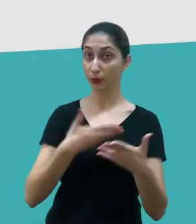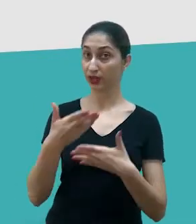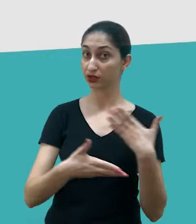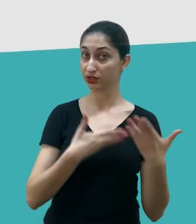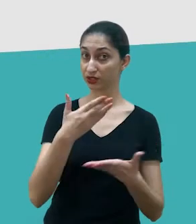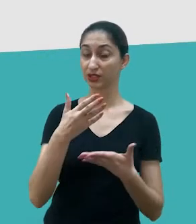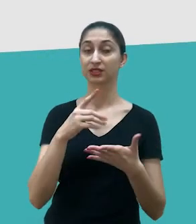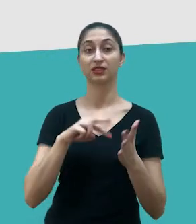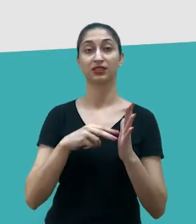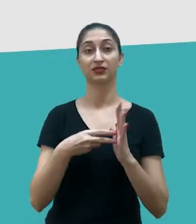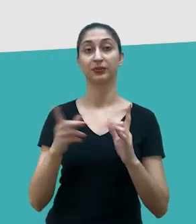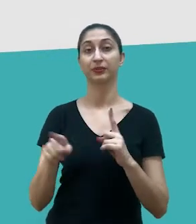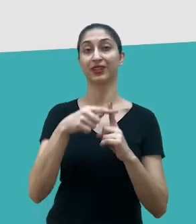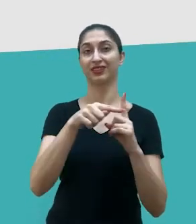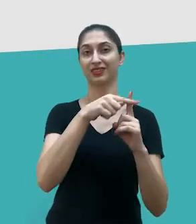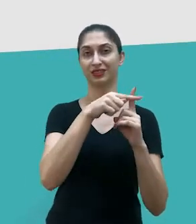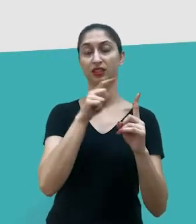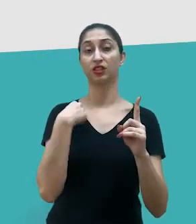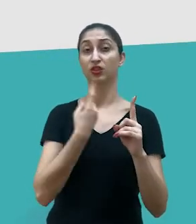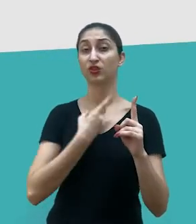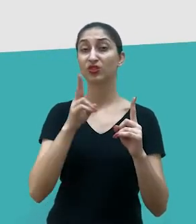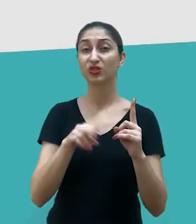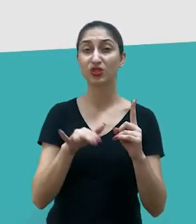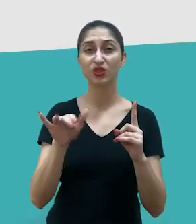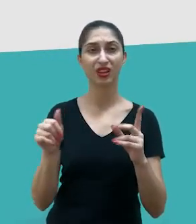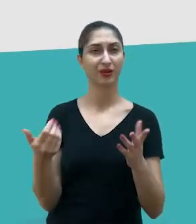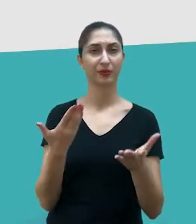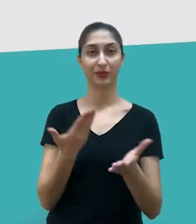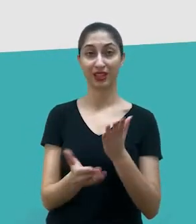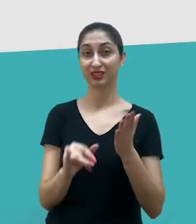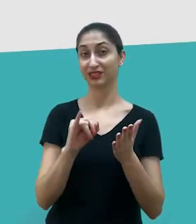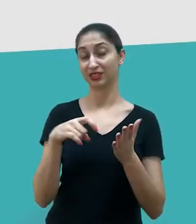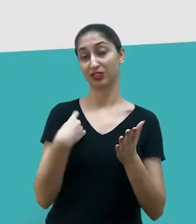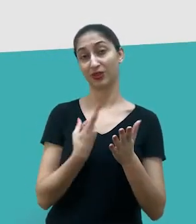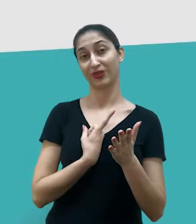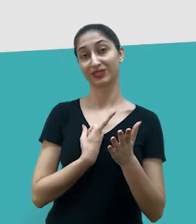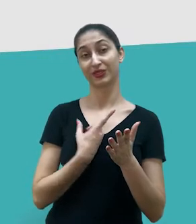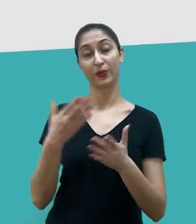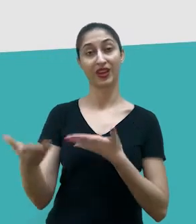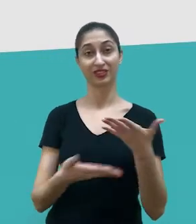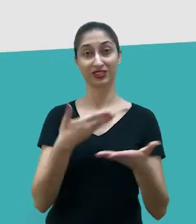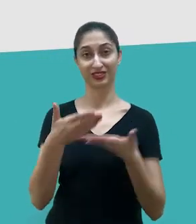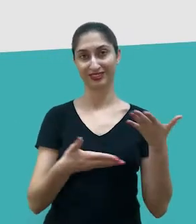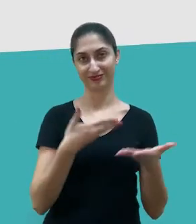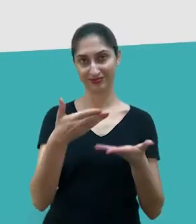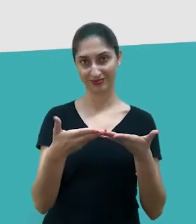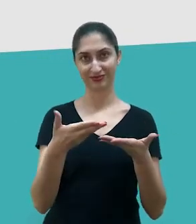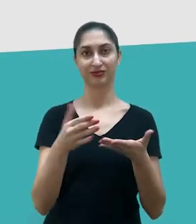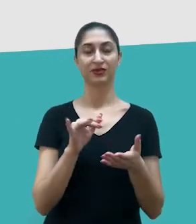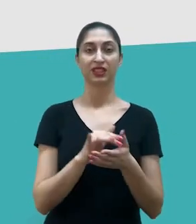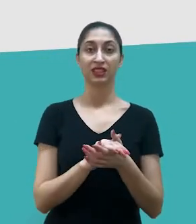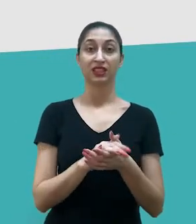compartilhar é multiplicar. Nós jamais perdemos quando a gente compartilha. E tem aí, para